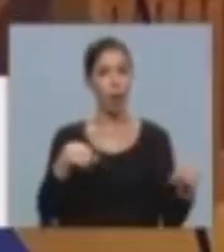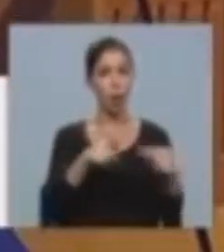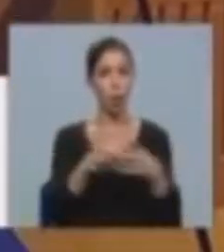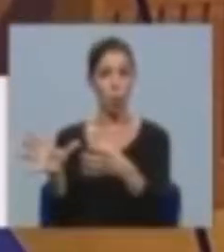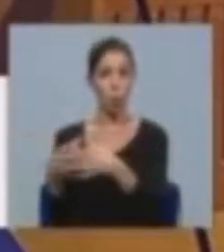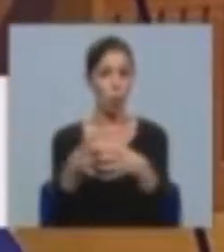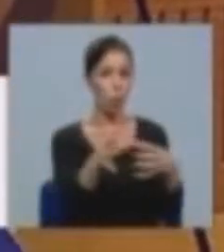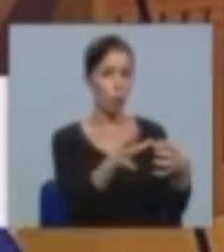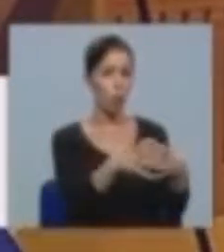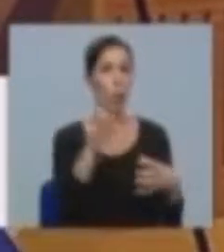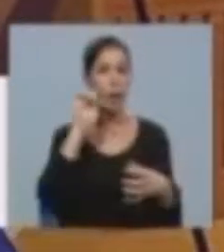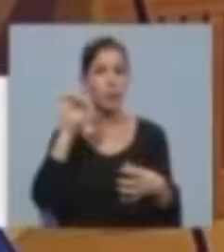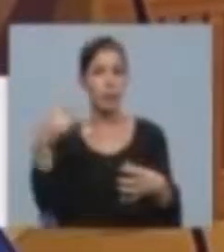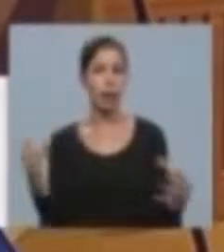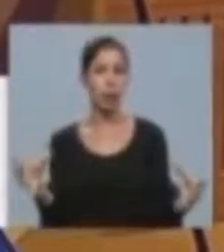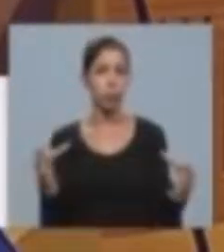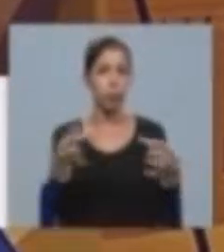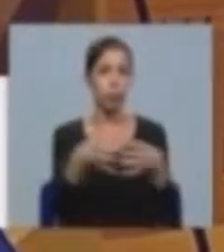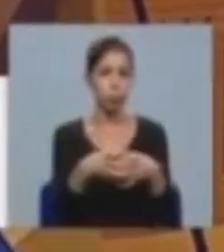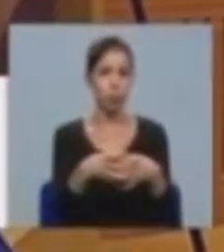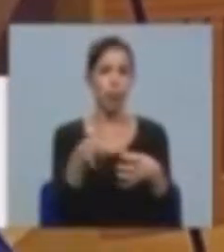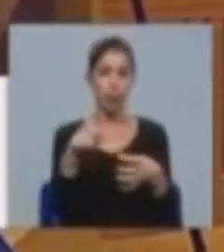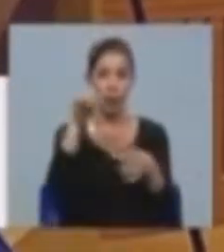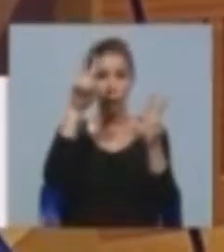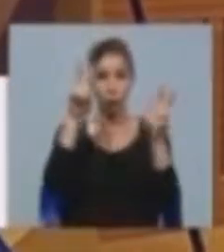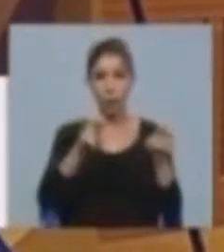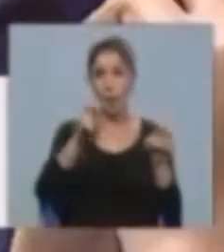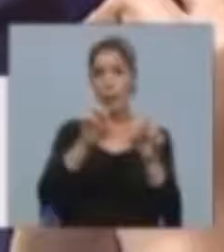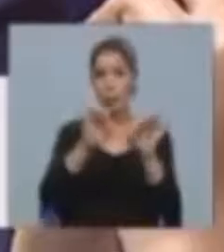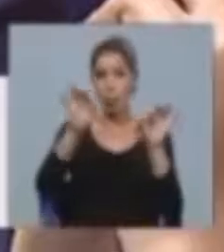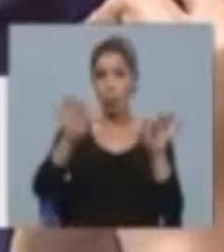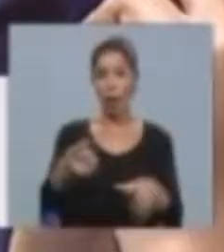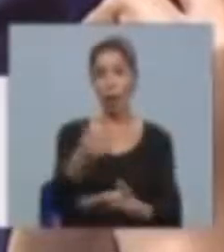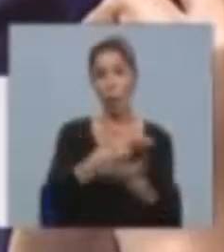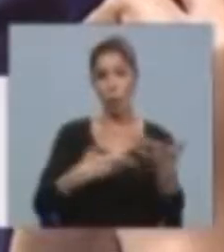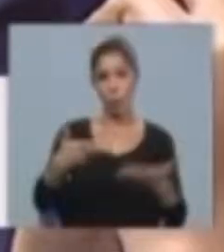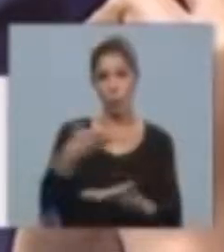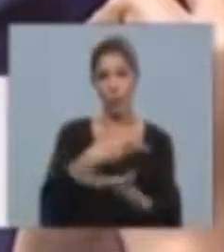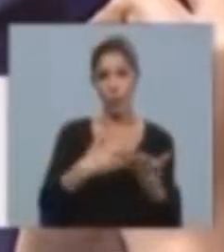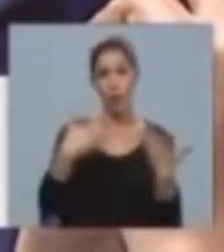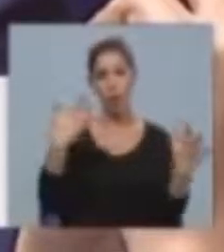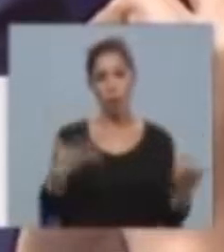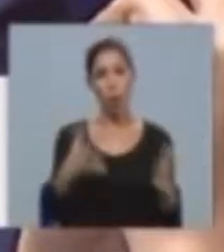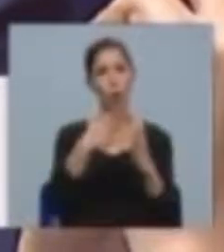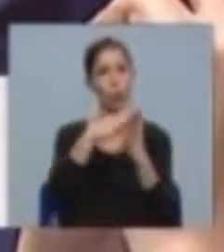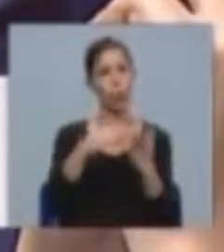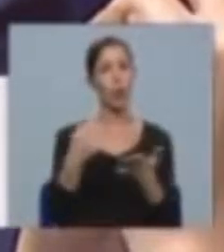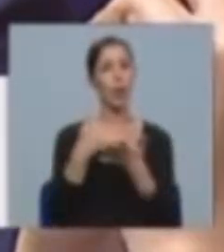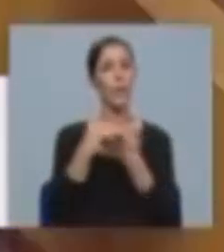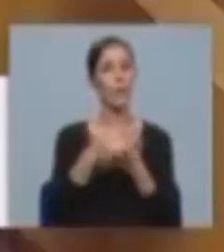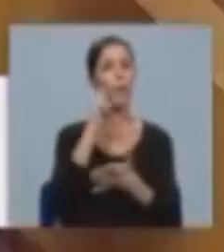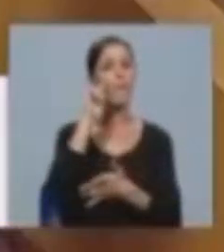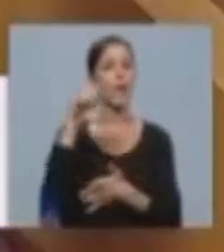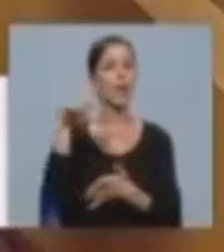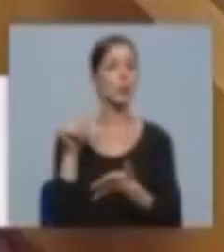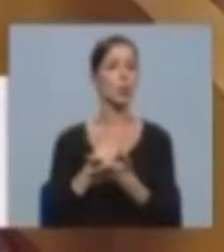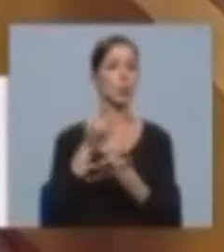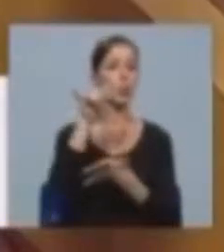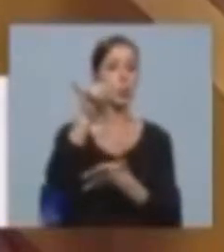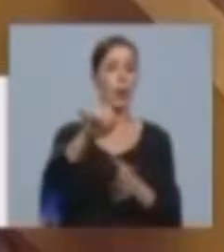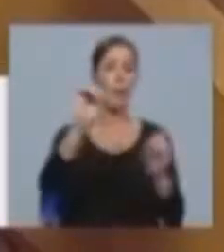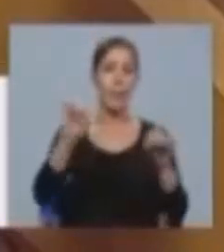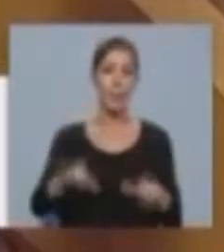comissões especializadas que têm em comum assuntos económicos. E foi o atual modelo social de mobilidade que dominou